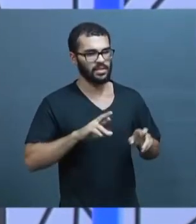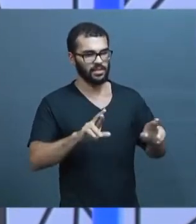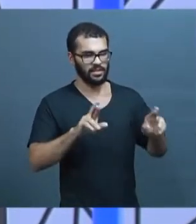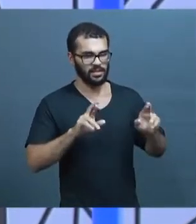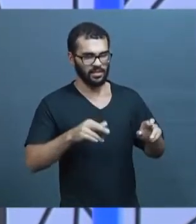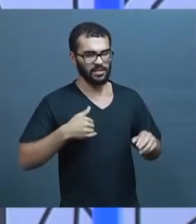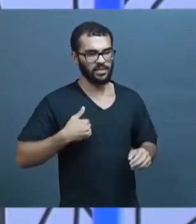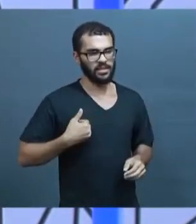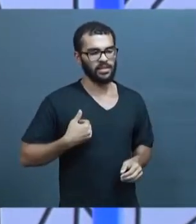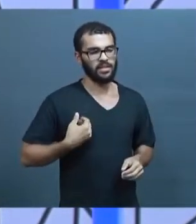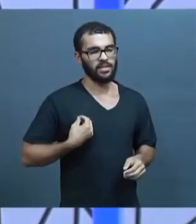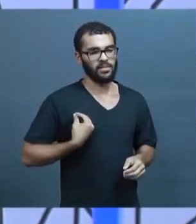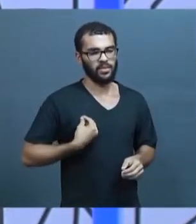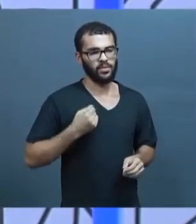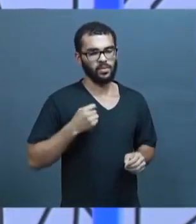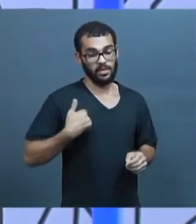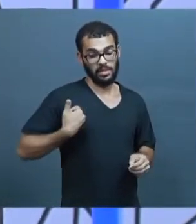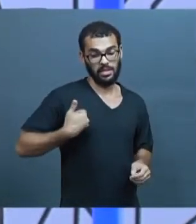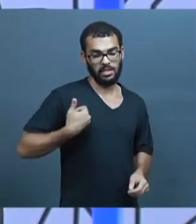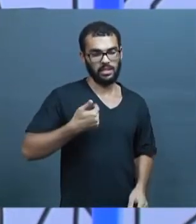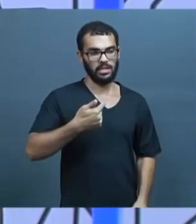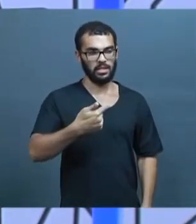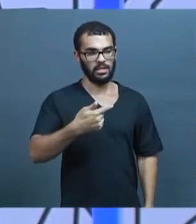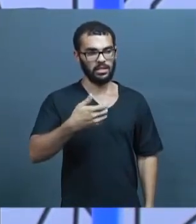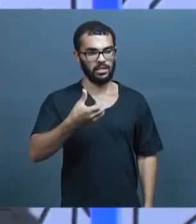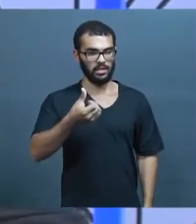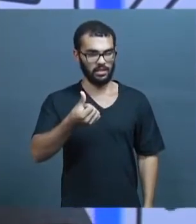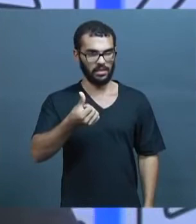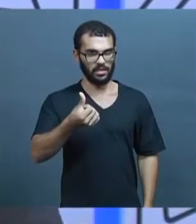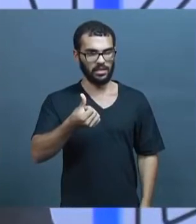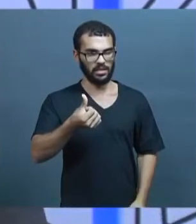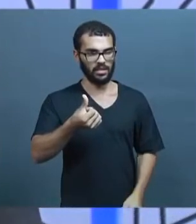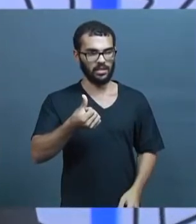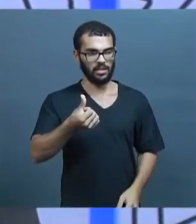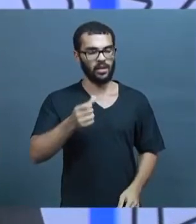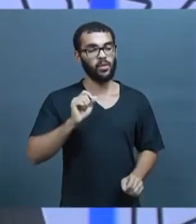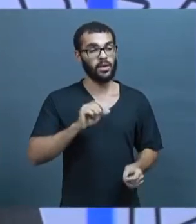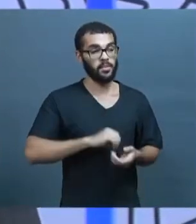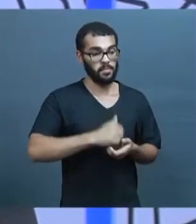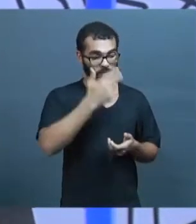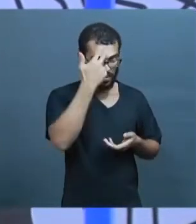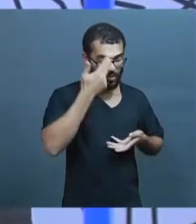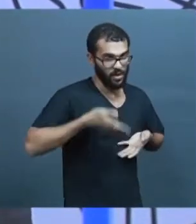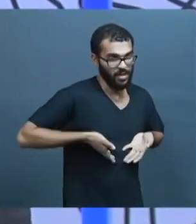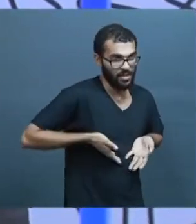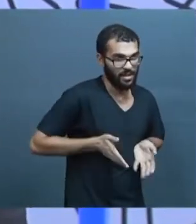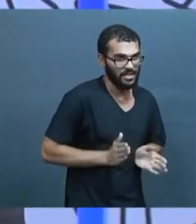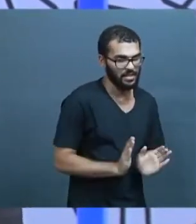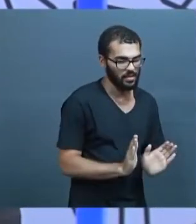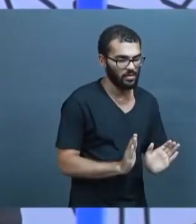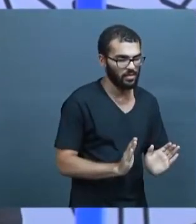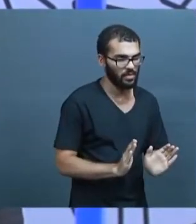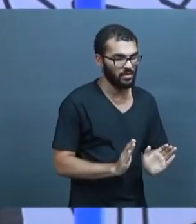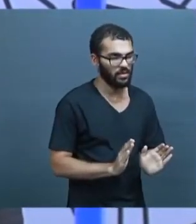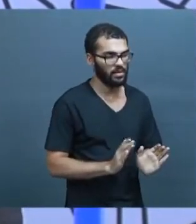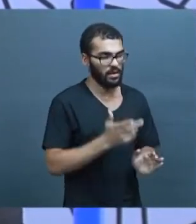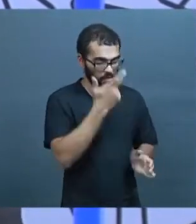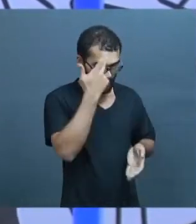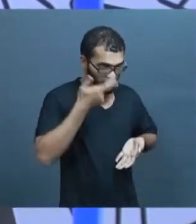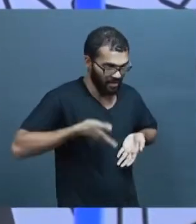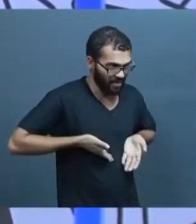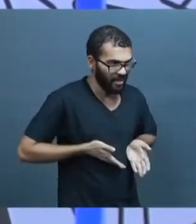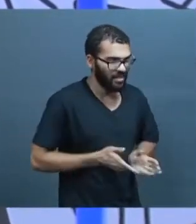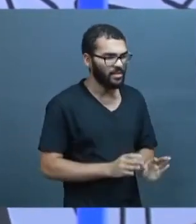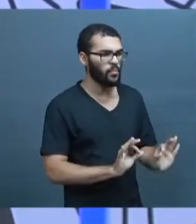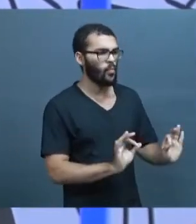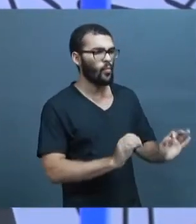foi dita na matéria, é a expectativa de vida ao nascer. Ao nascer, ninguém nem contribui e